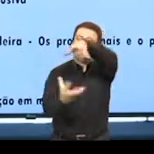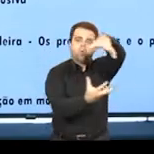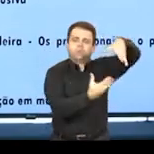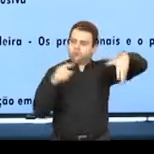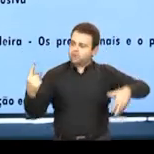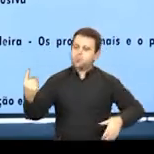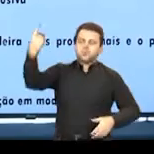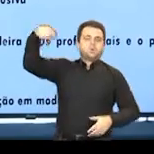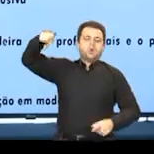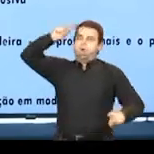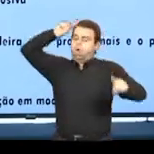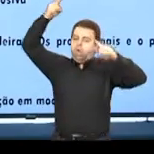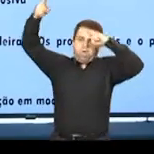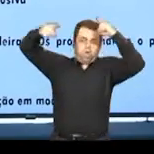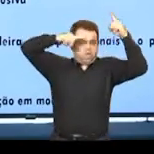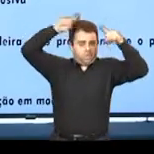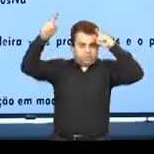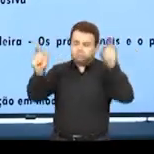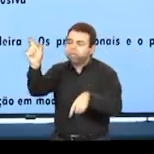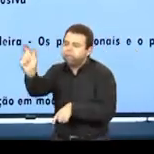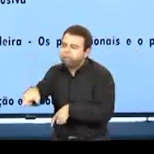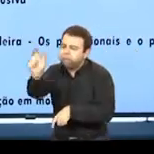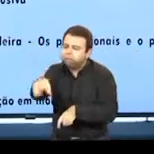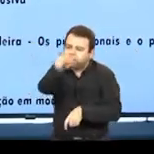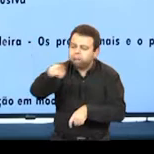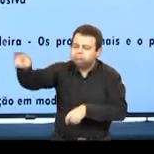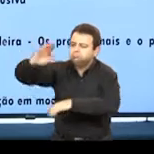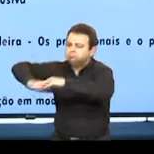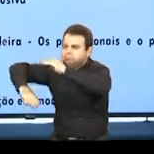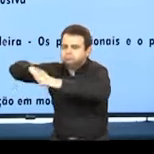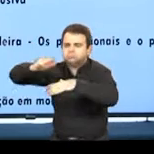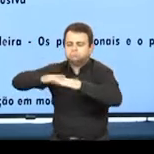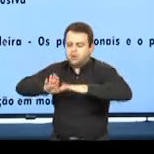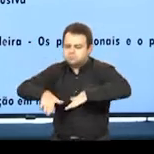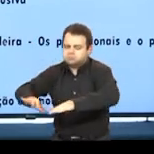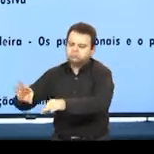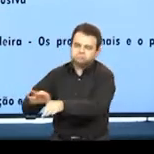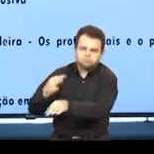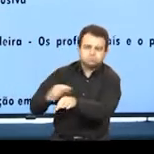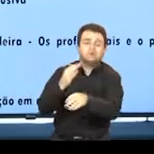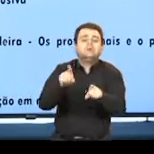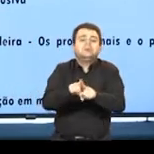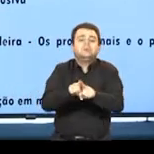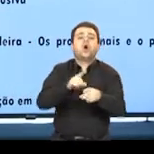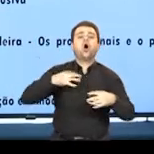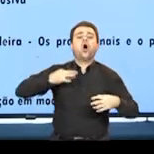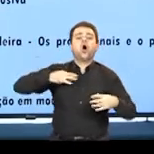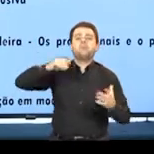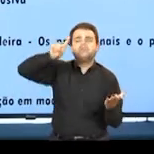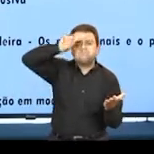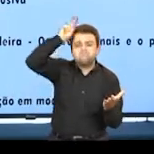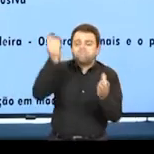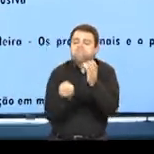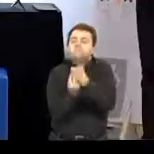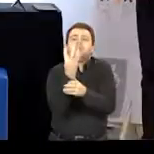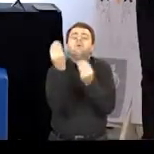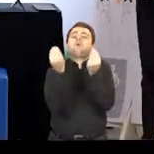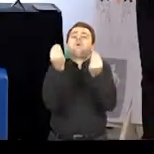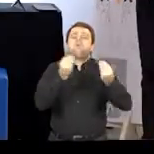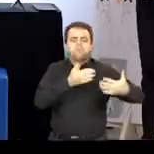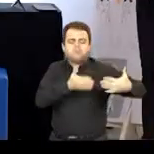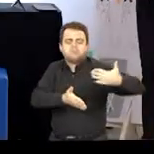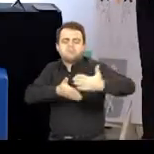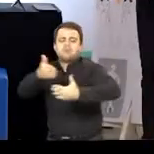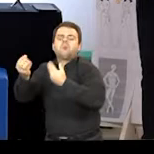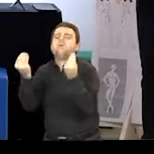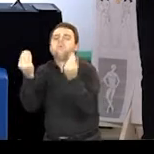os profissionais que trabalham neste mercado da moda e o processo de criação em moda. Como se dá? Você